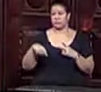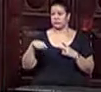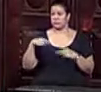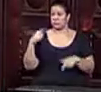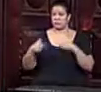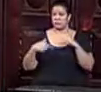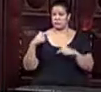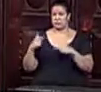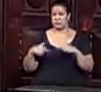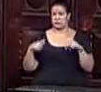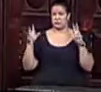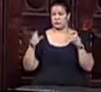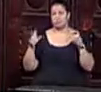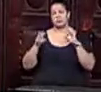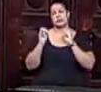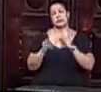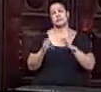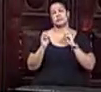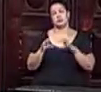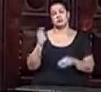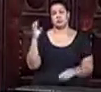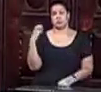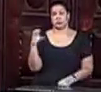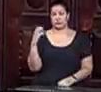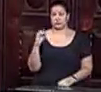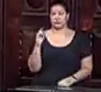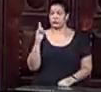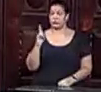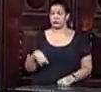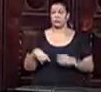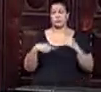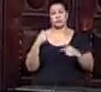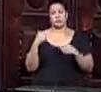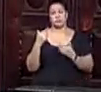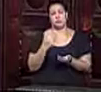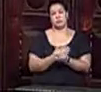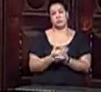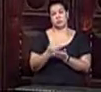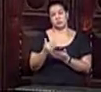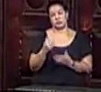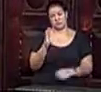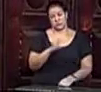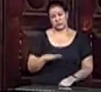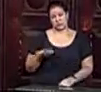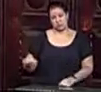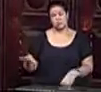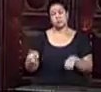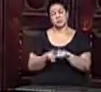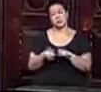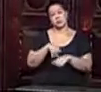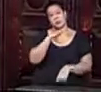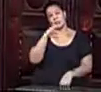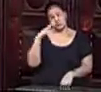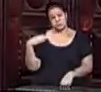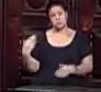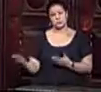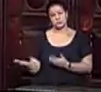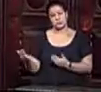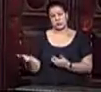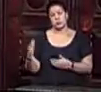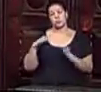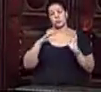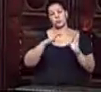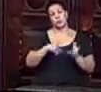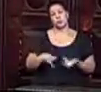chamada educação científica é o trabalho de introdução da criança do aluno adolescente no mundo da ciência